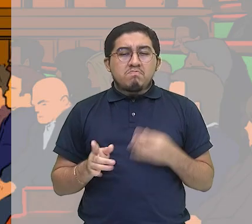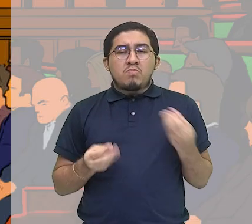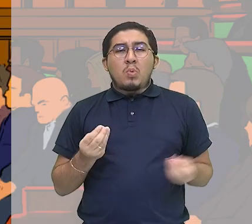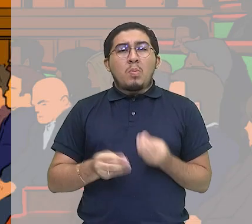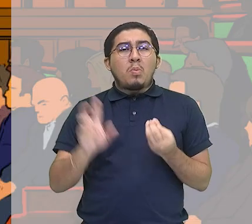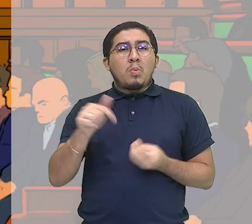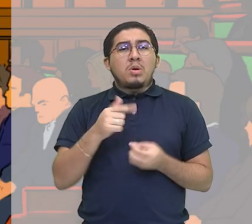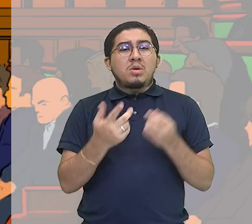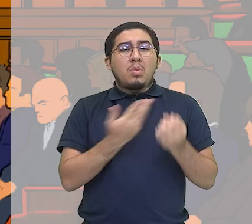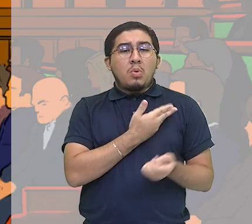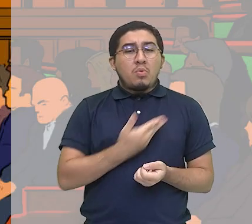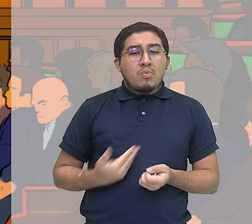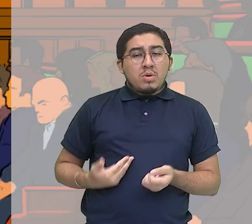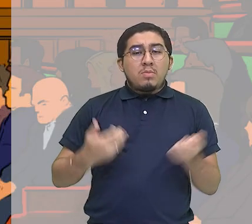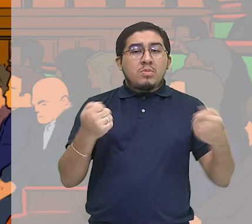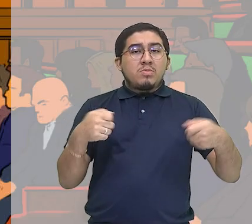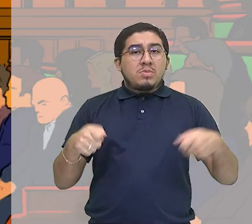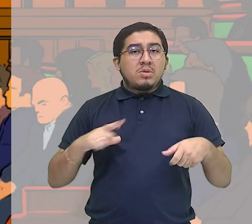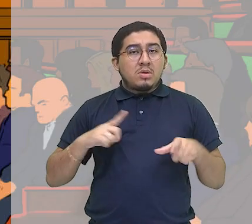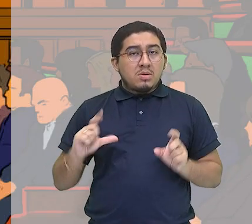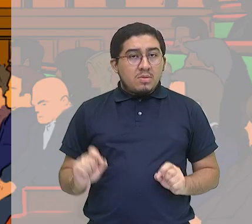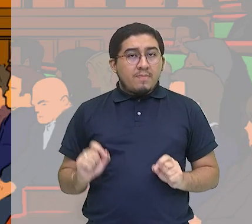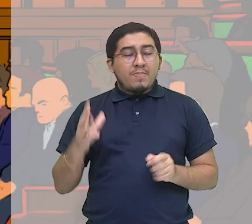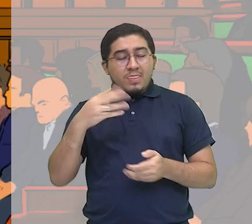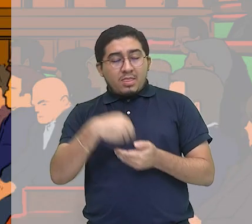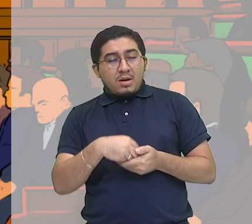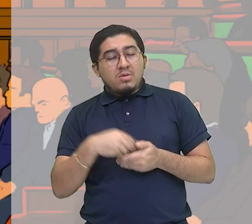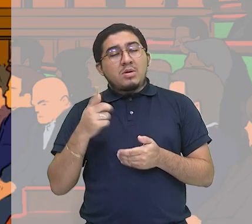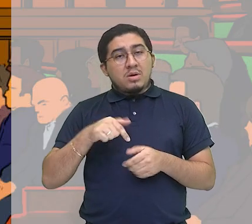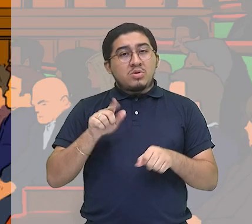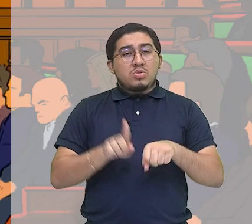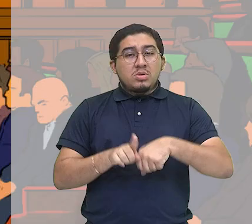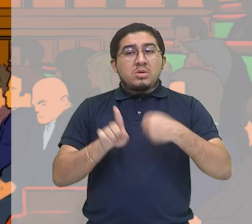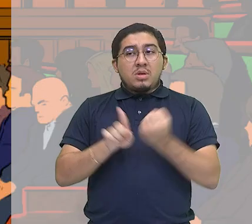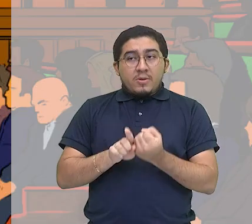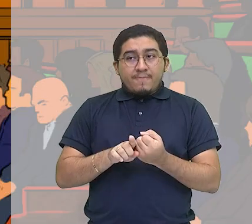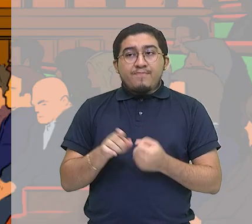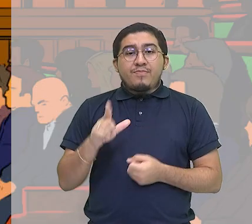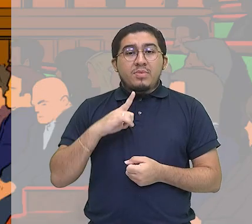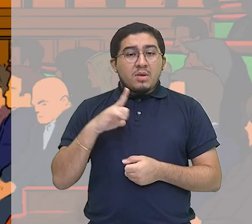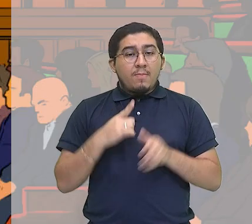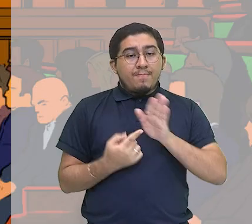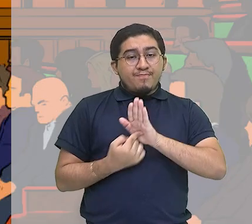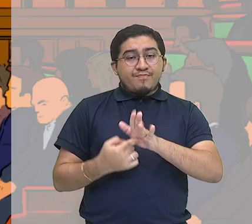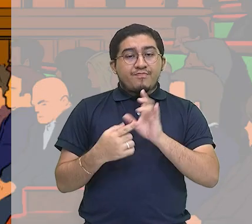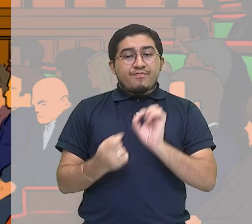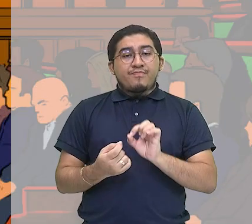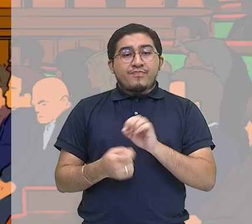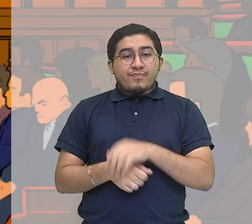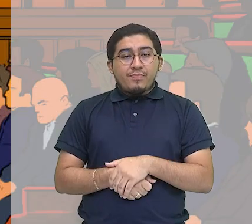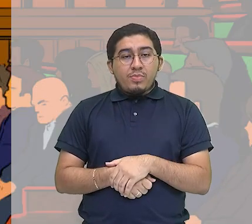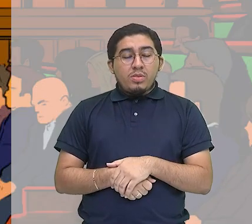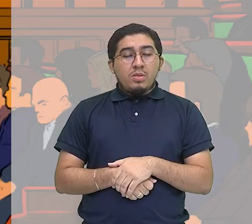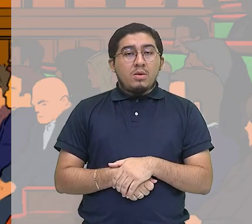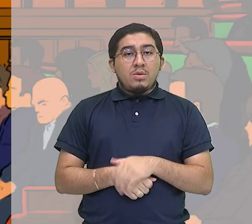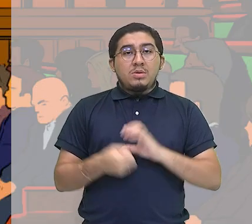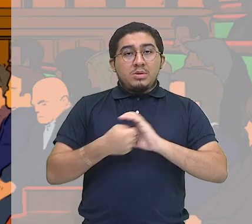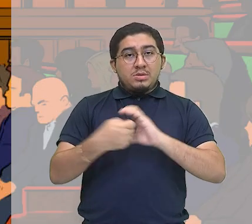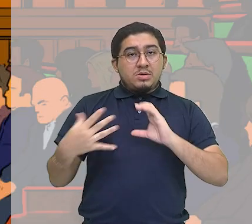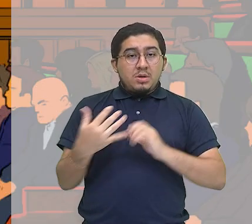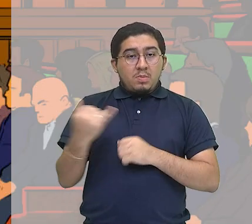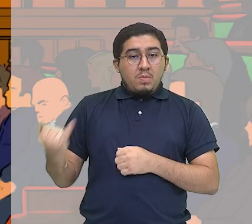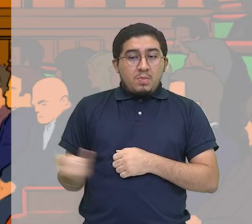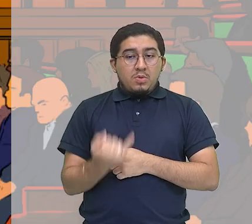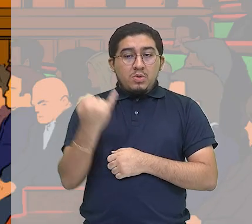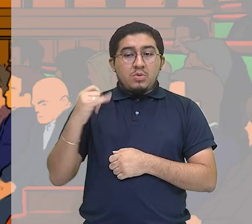formas de governo existam dentro de uma sociedade, trouxemos para vocês aqui um elemento que é